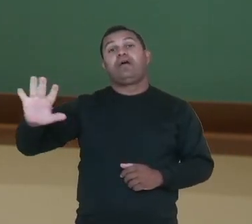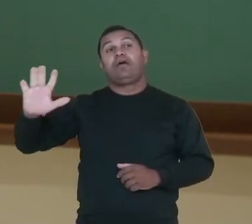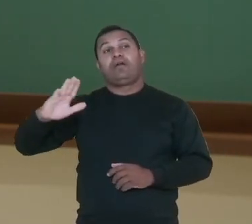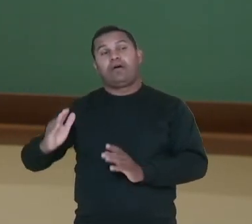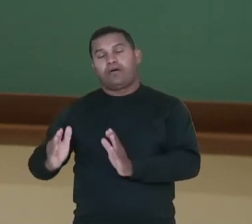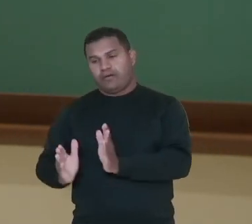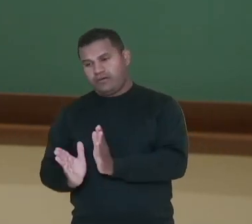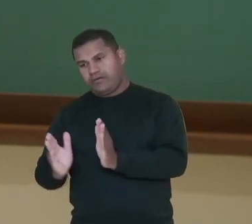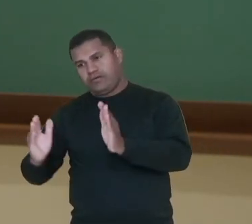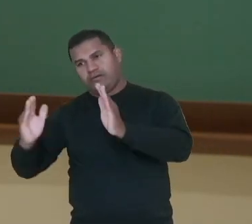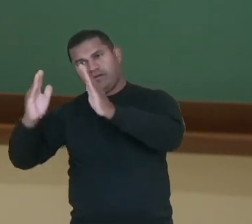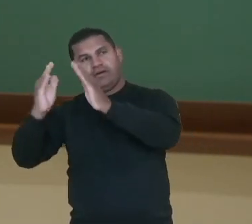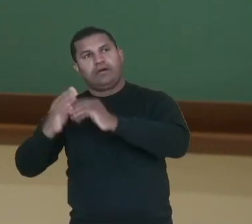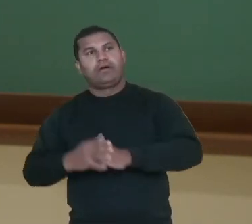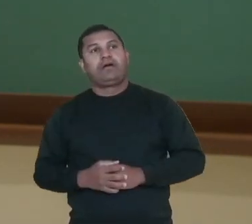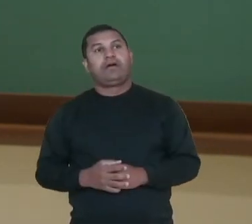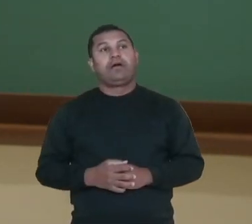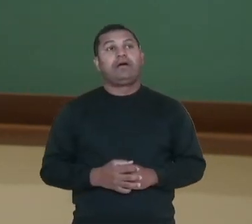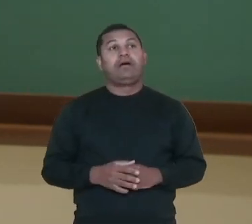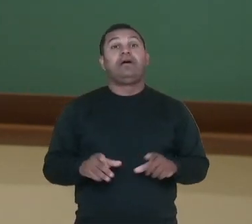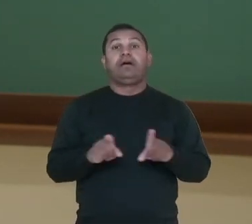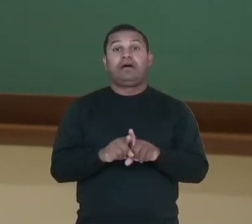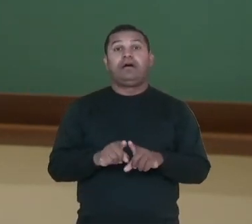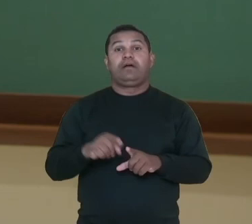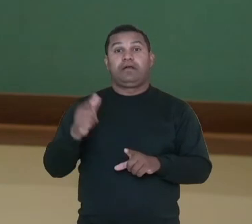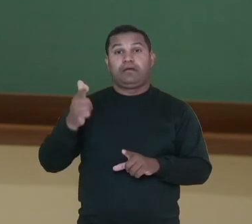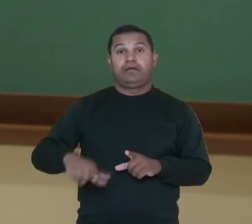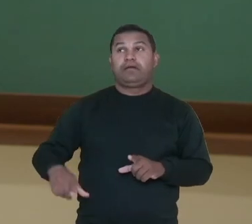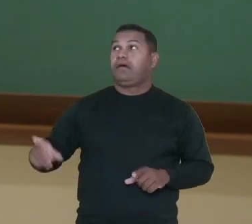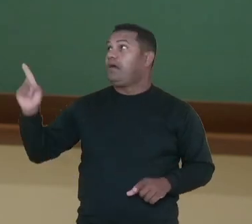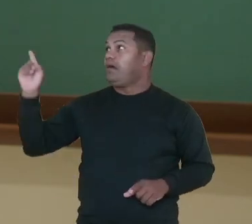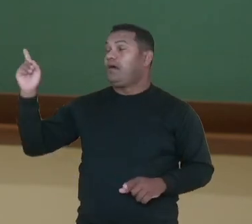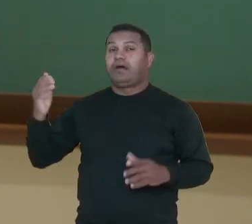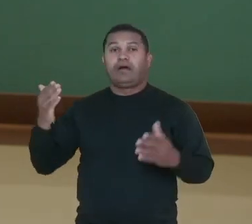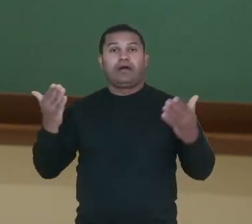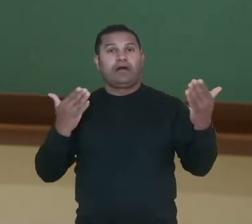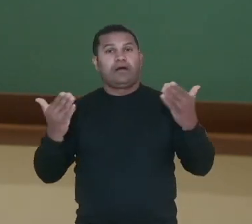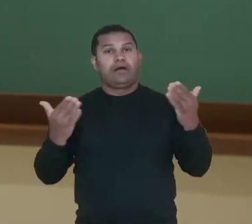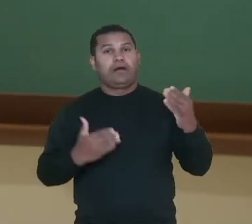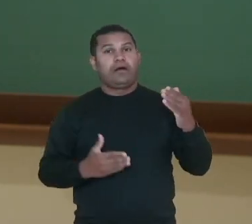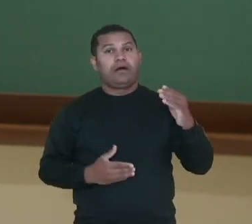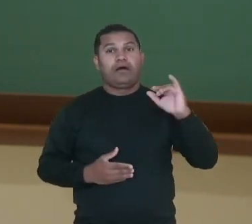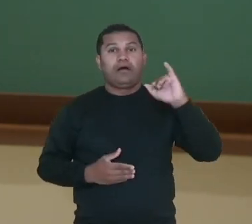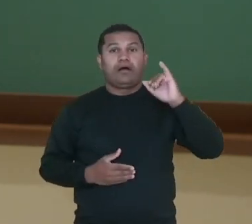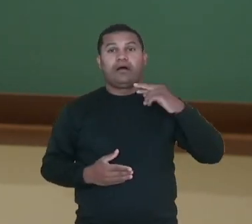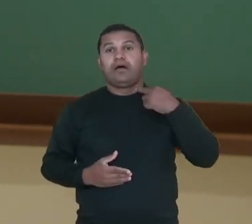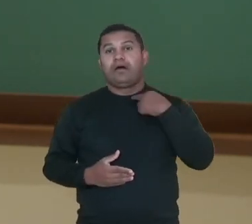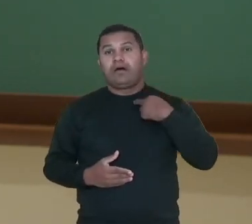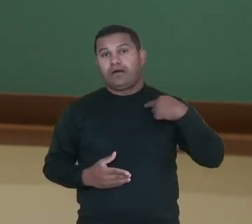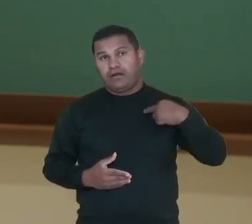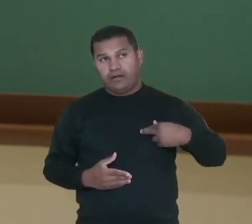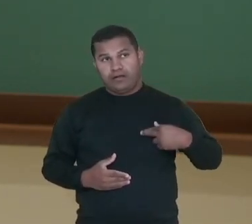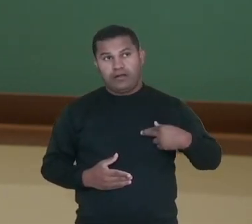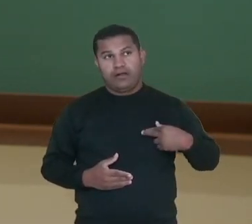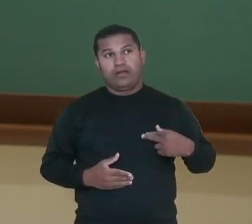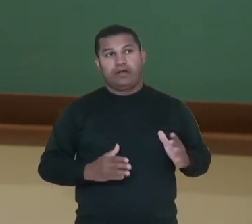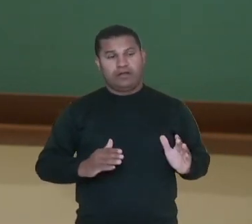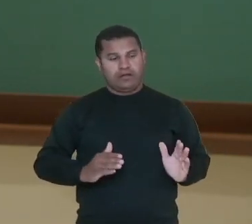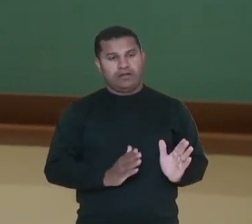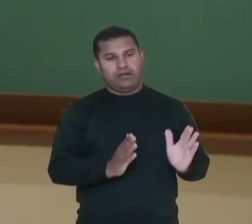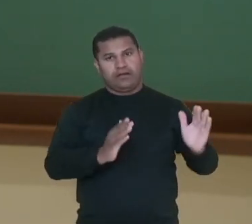E aqui da China comparado com a Índia, para você ver que a Índia vai ultrapassar a China em poucos anos, né? Está tendo um grande